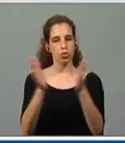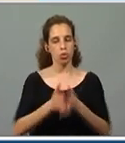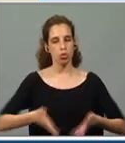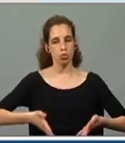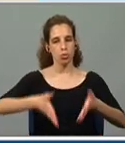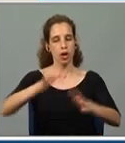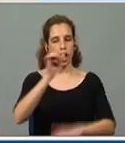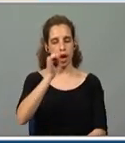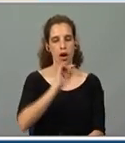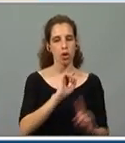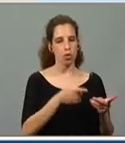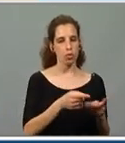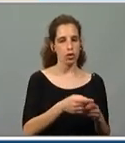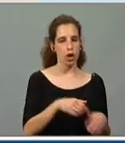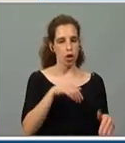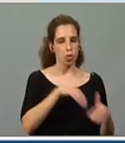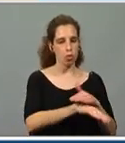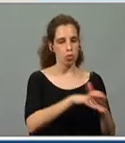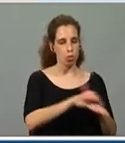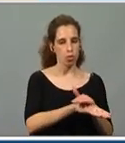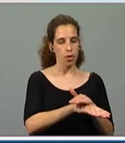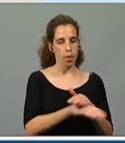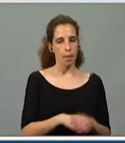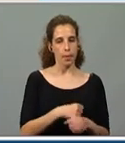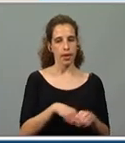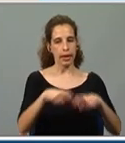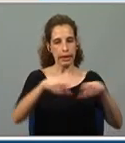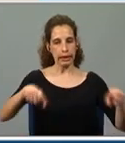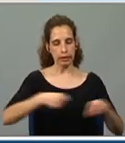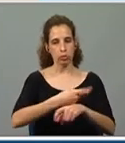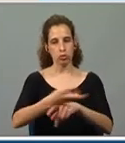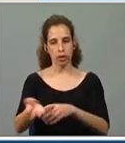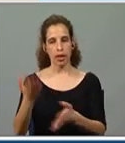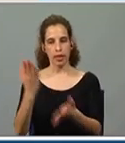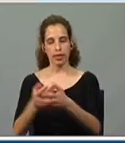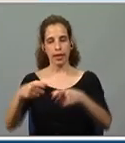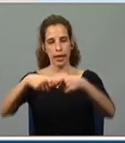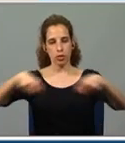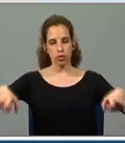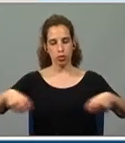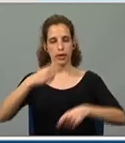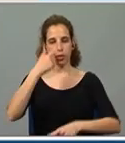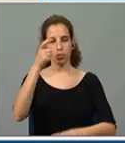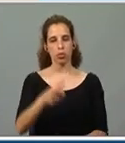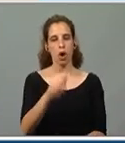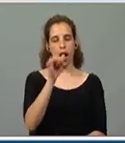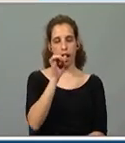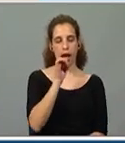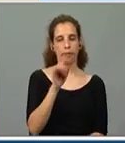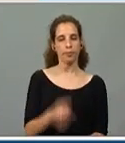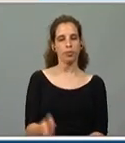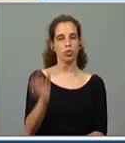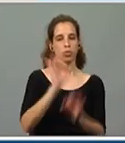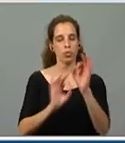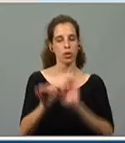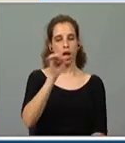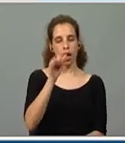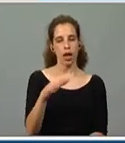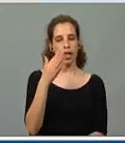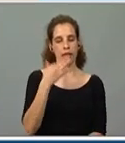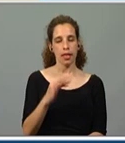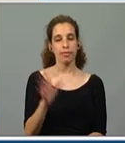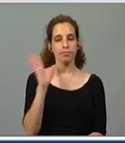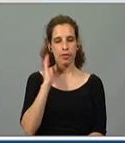da água, desde o seu armazenamento, passando pela redistribuição até à torneira do consumidor. O tratamento de uma água natural